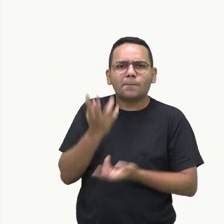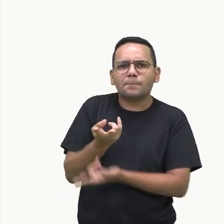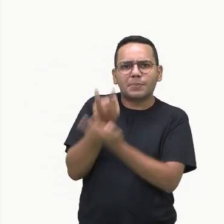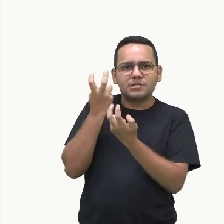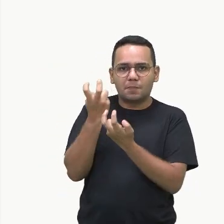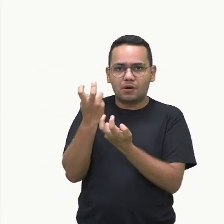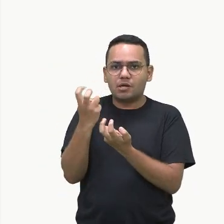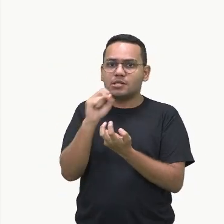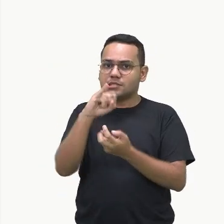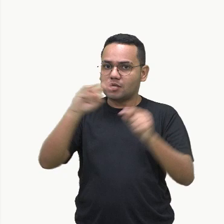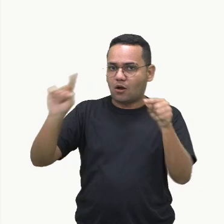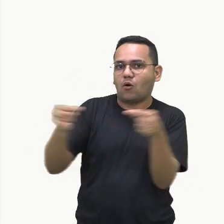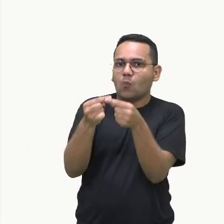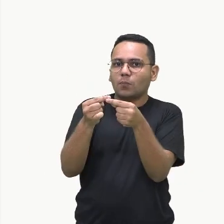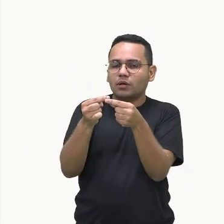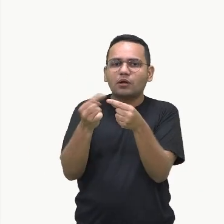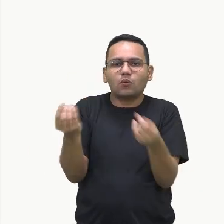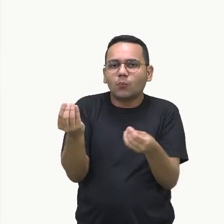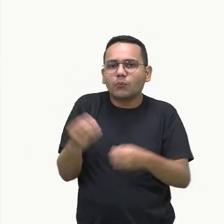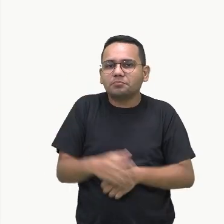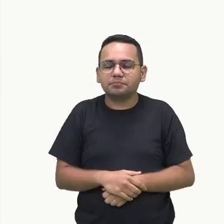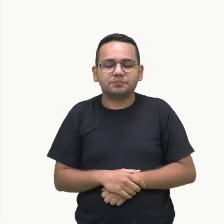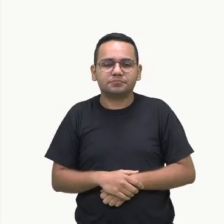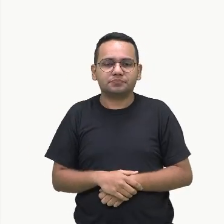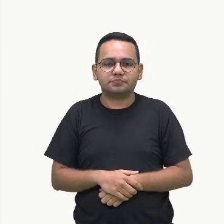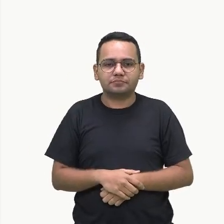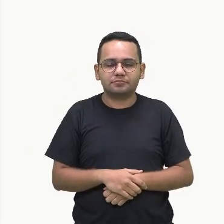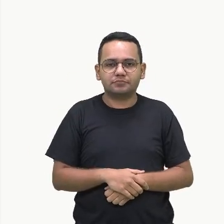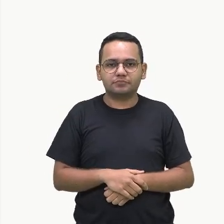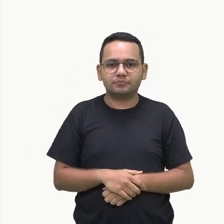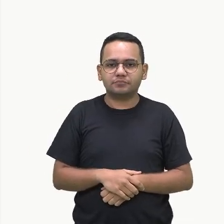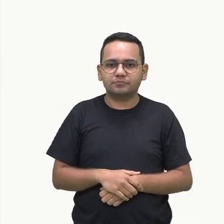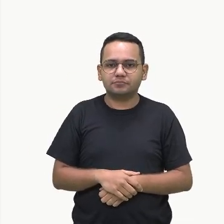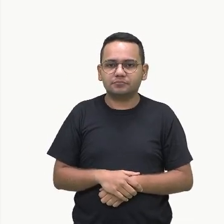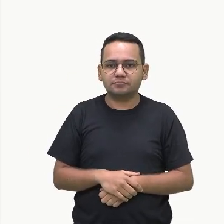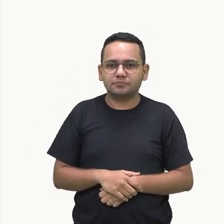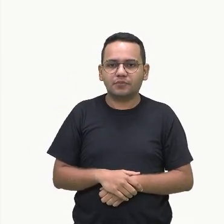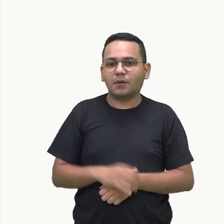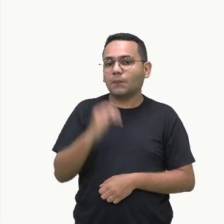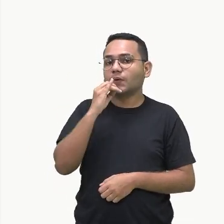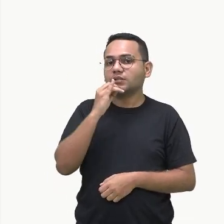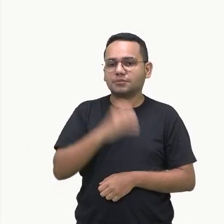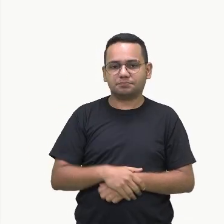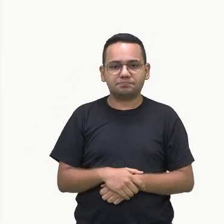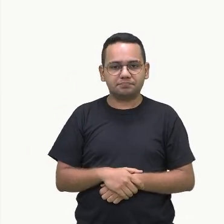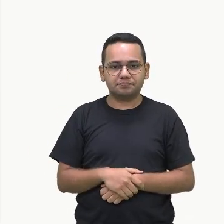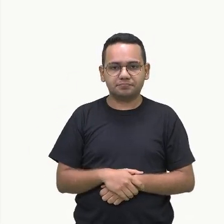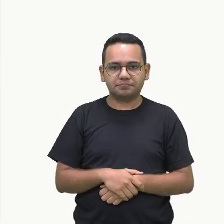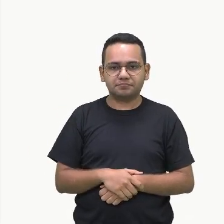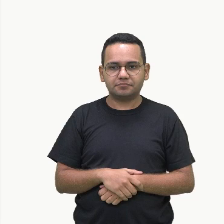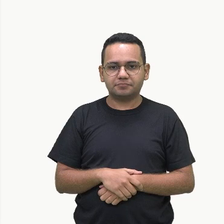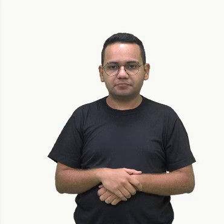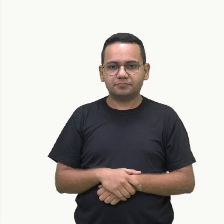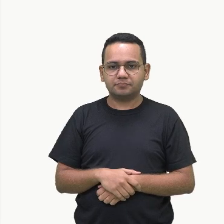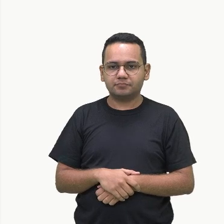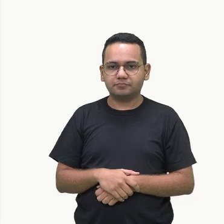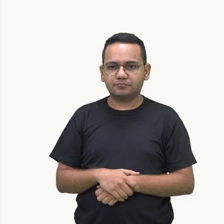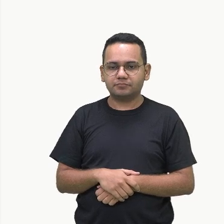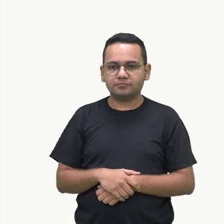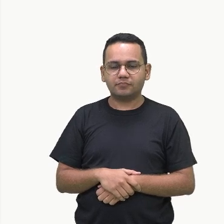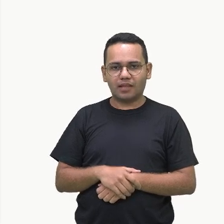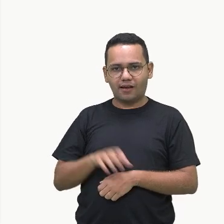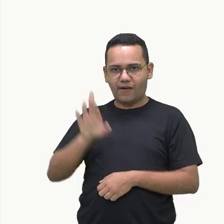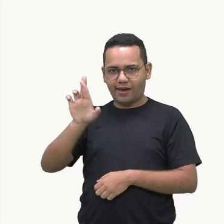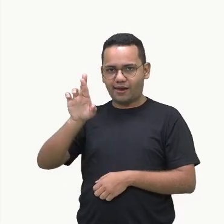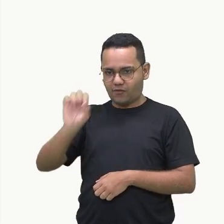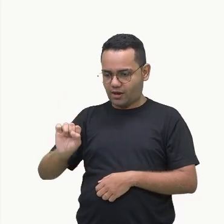são correspondentes? É fácil. Imagine que a reta R vai deslizar e vai sobrepor,